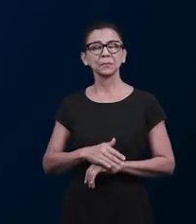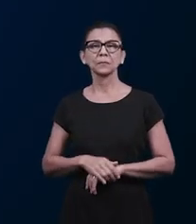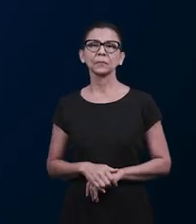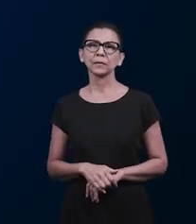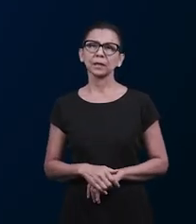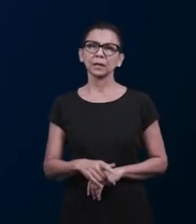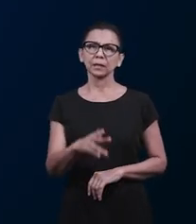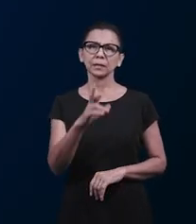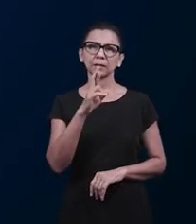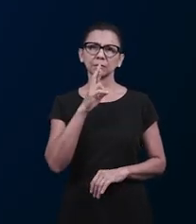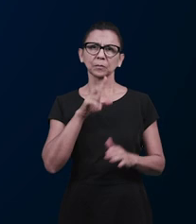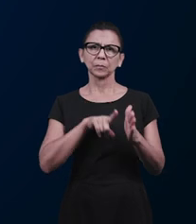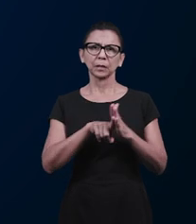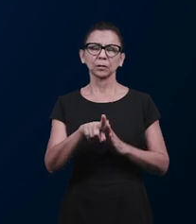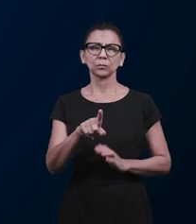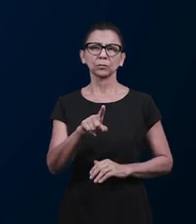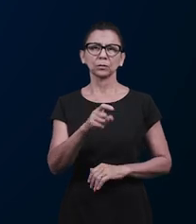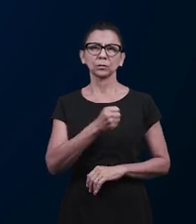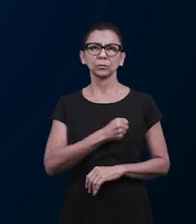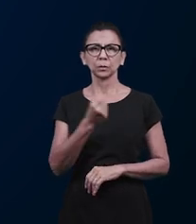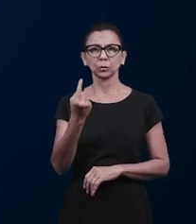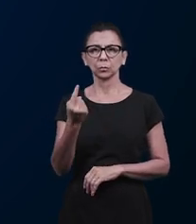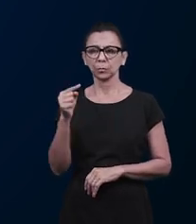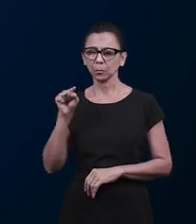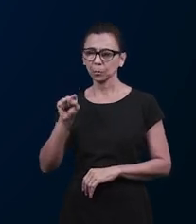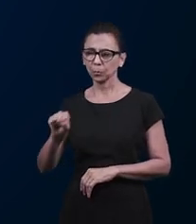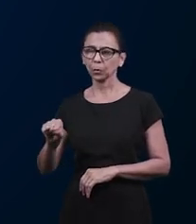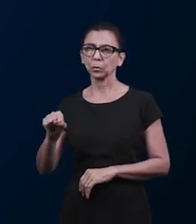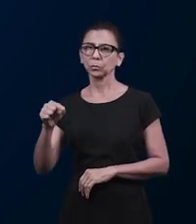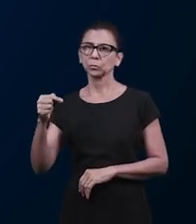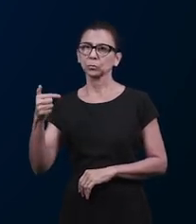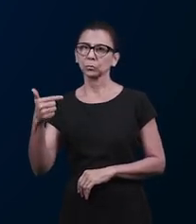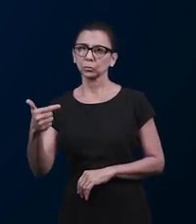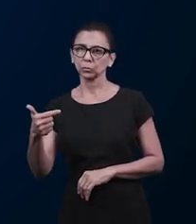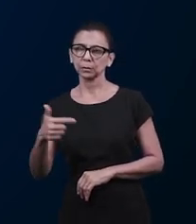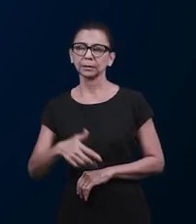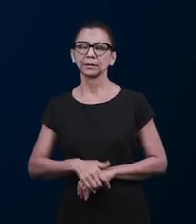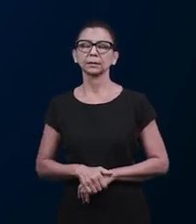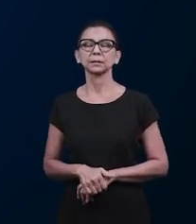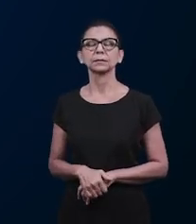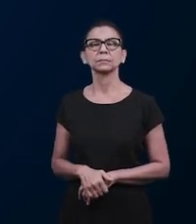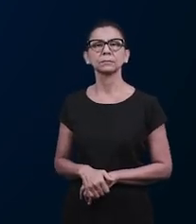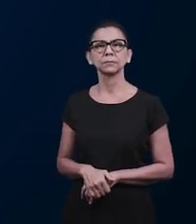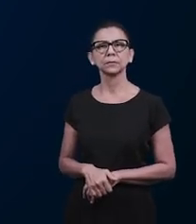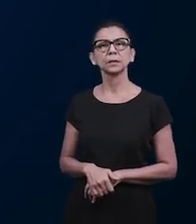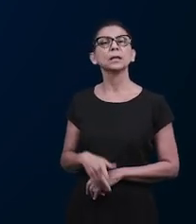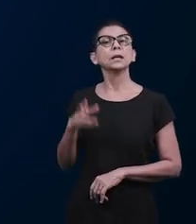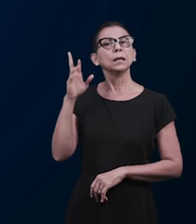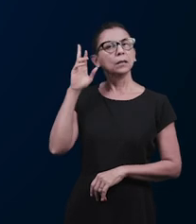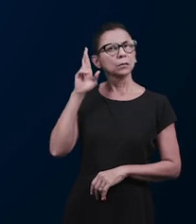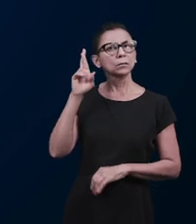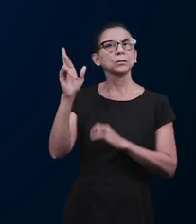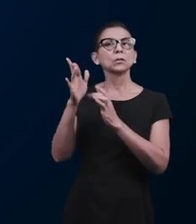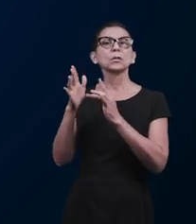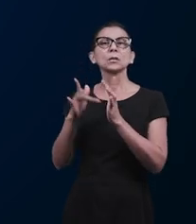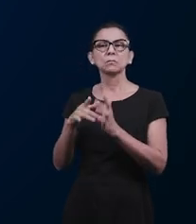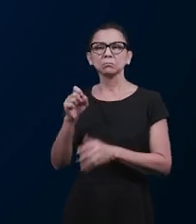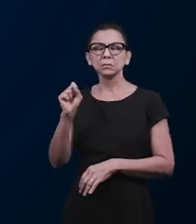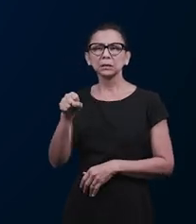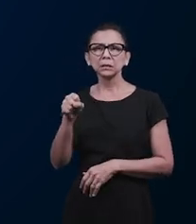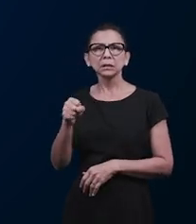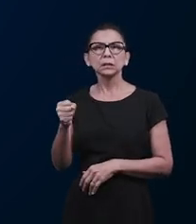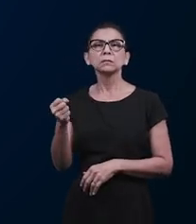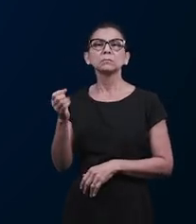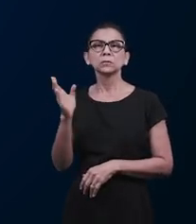paz do Senhor Jesus, em resposta à pergunta 1.2, o Senhor Jesus, sim, se referiu ao